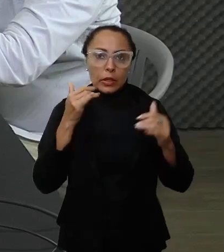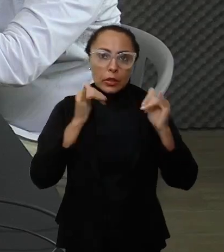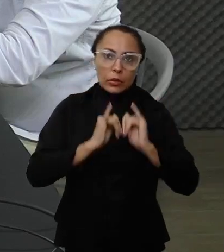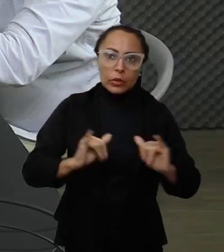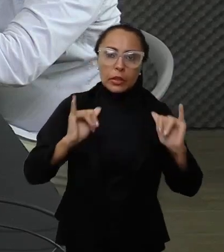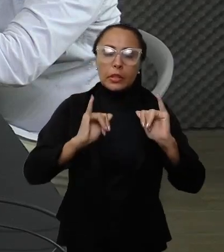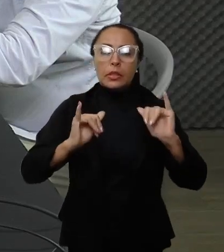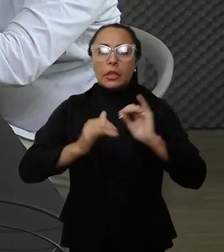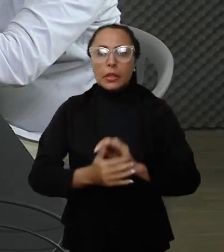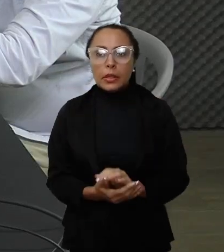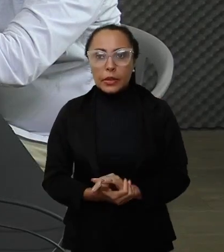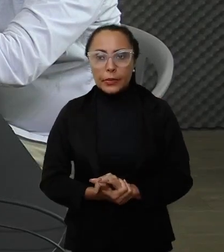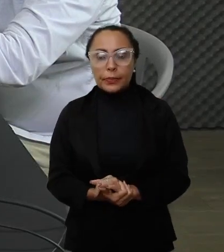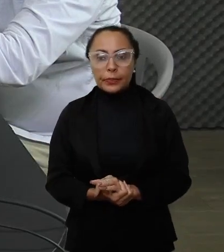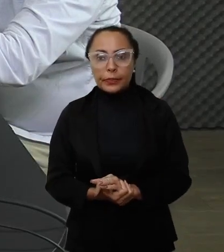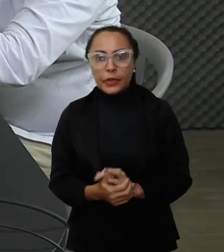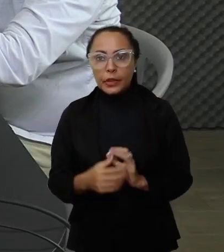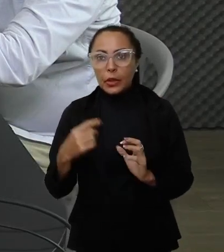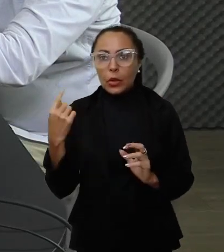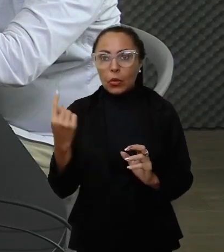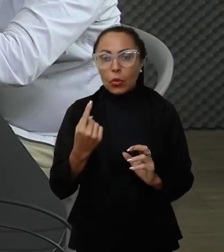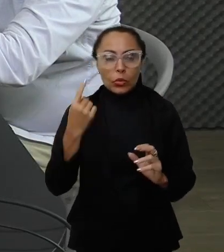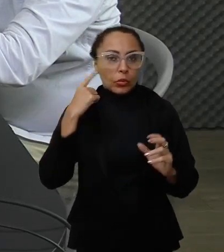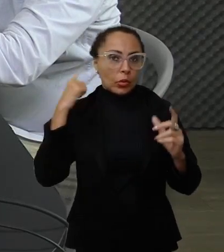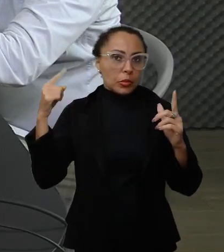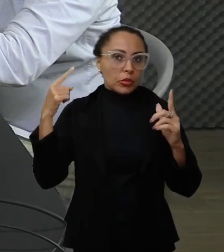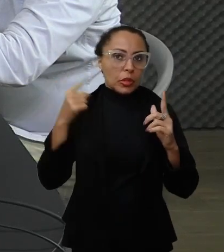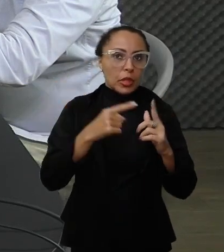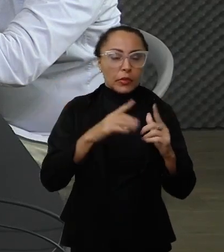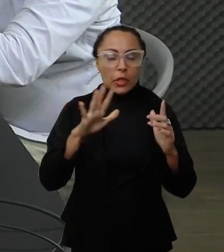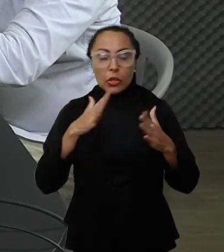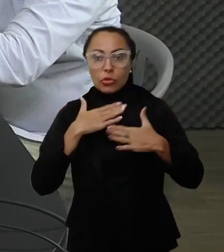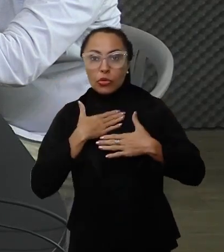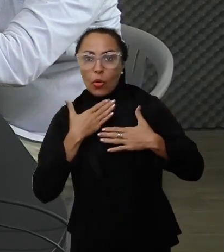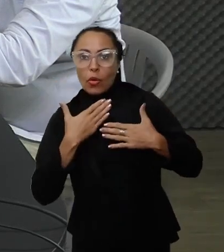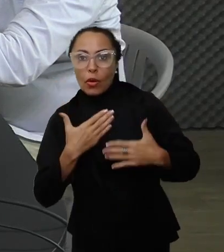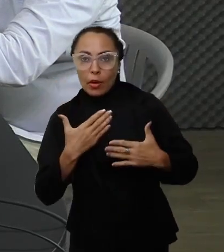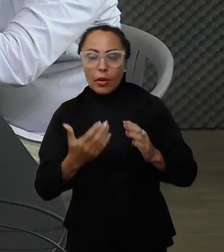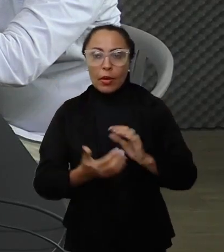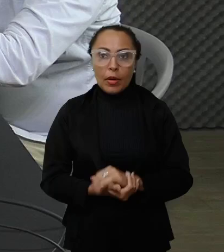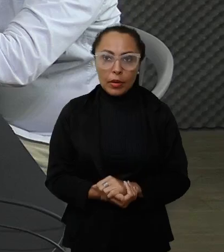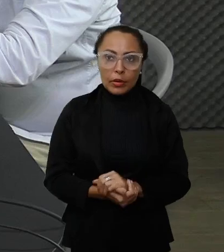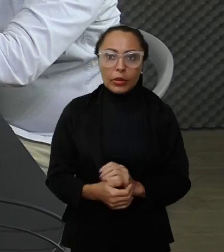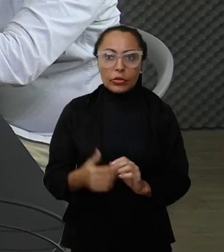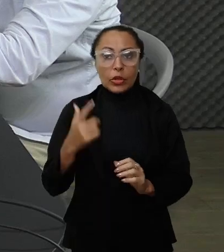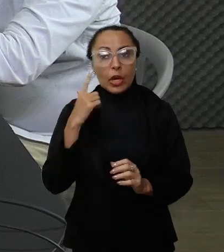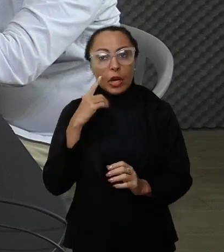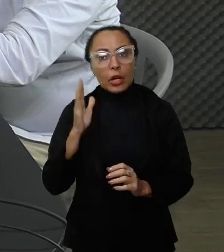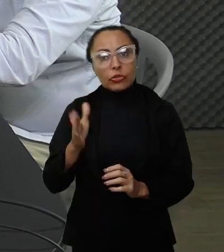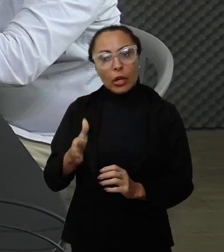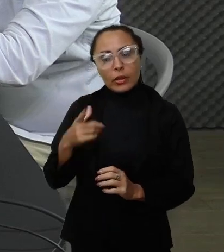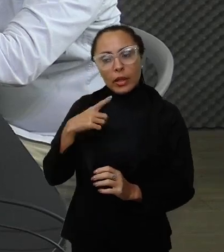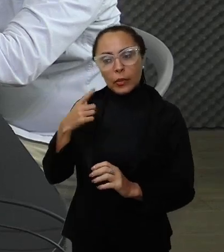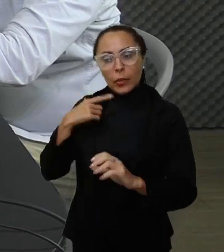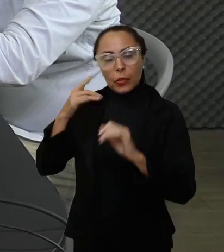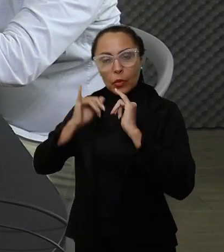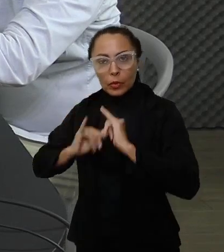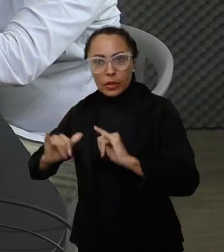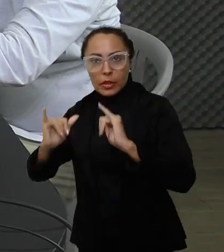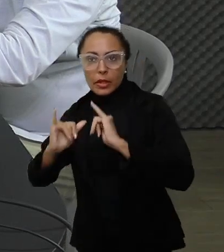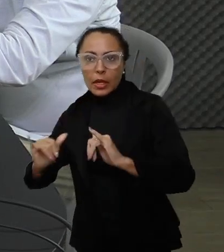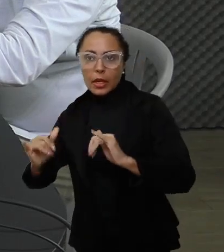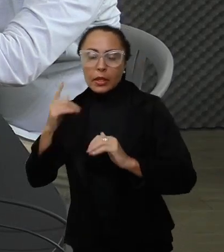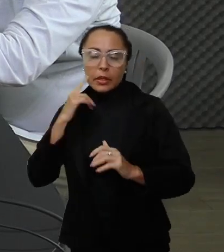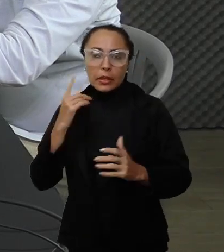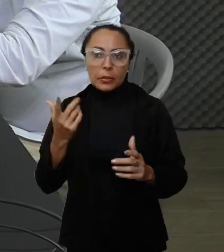tem o único intuito de chocar e de clique, porque aí já vem para a questão da publicidade. Existe, para quem